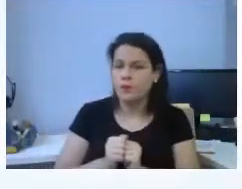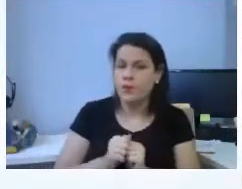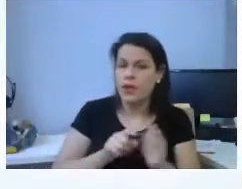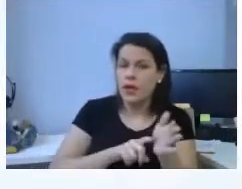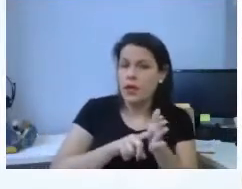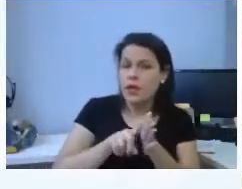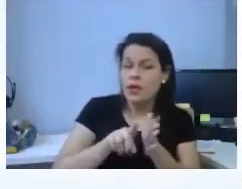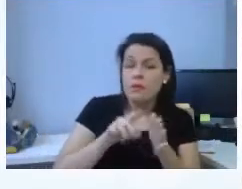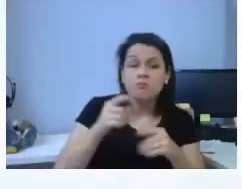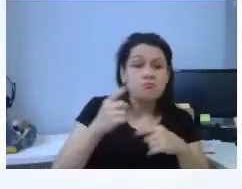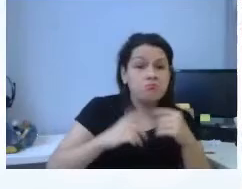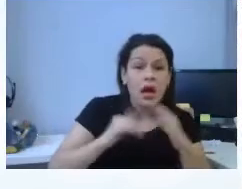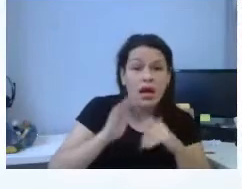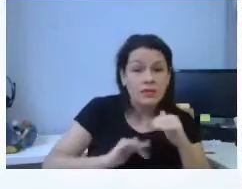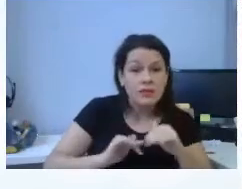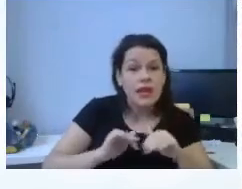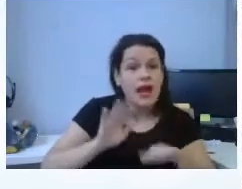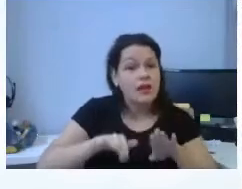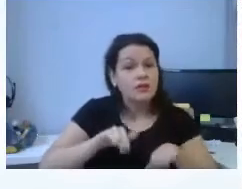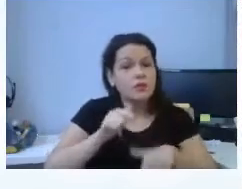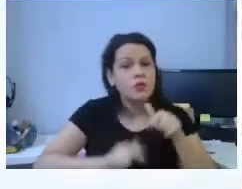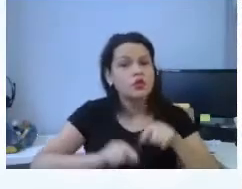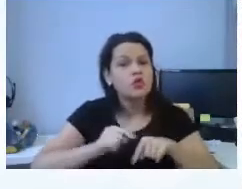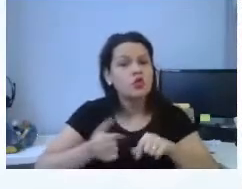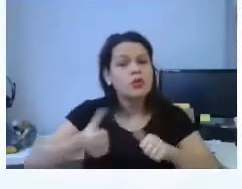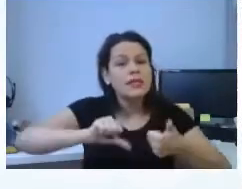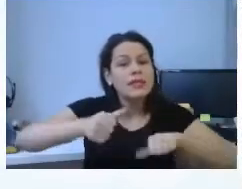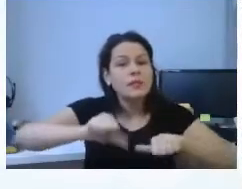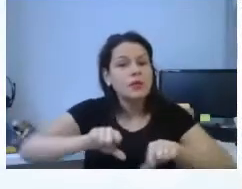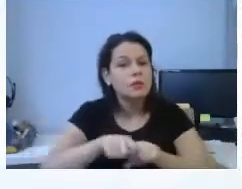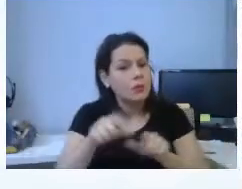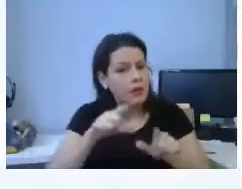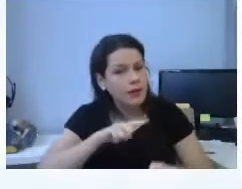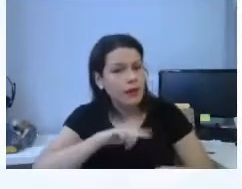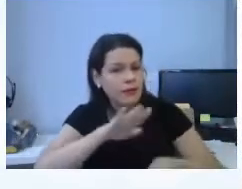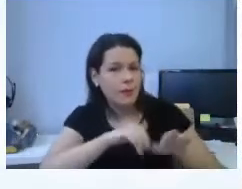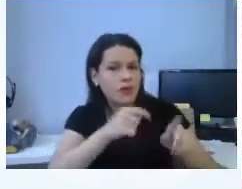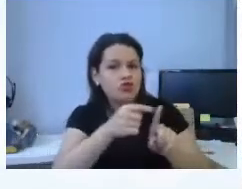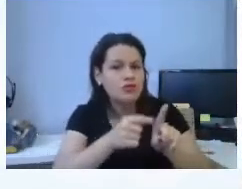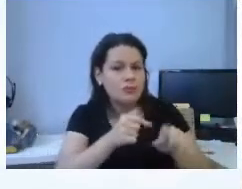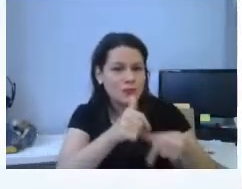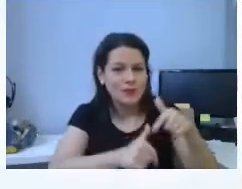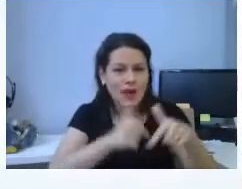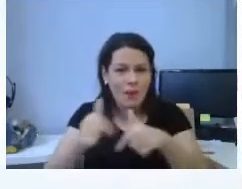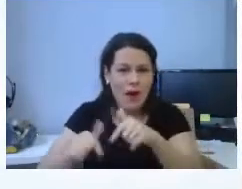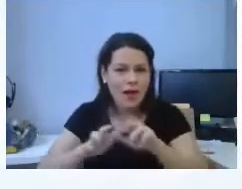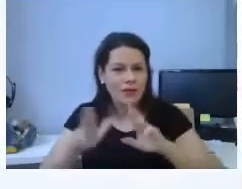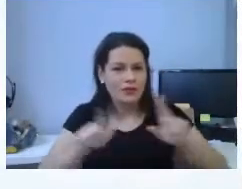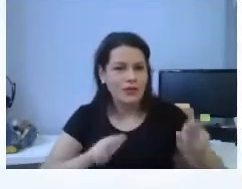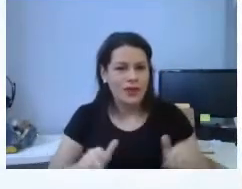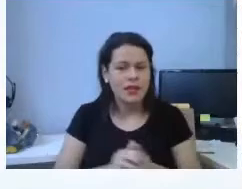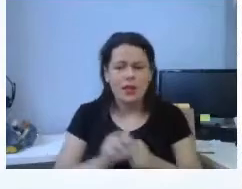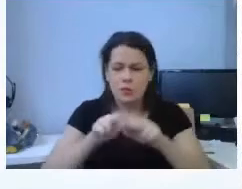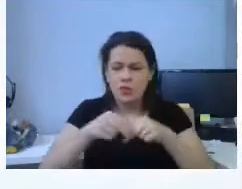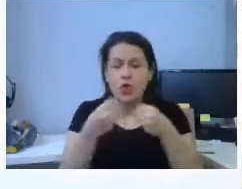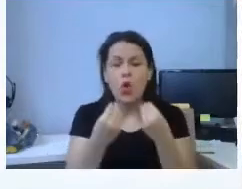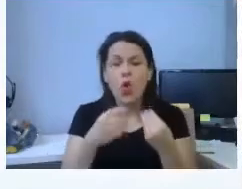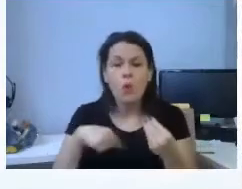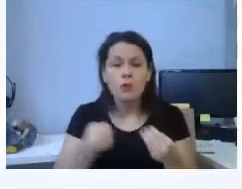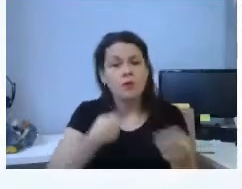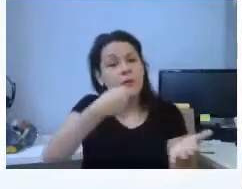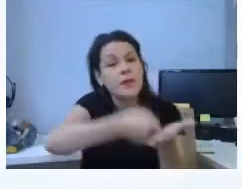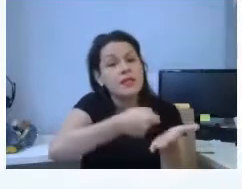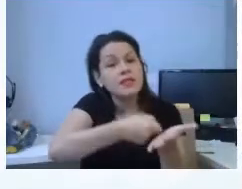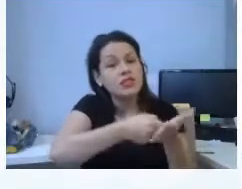tem na sua casa, muitas vezes, né? Então, como que nós podemos exigir das empresas, porque nós vamos ter